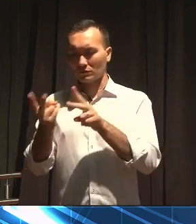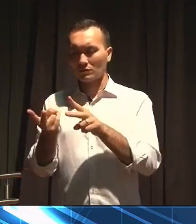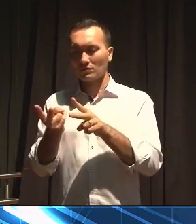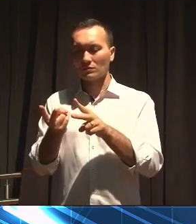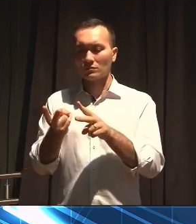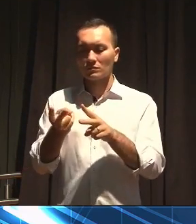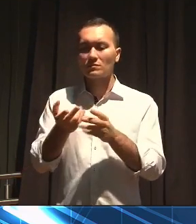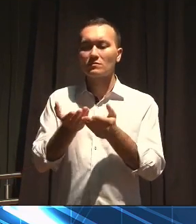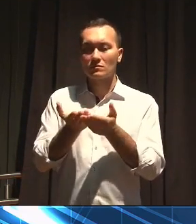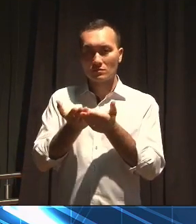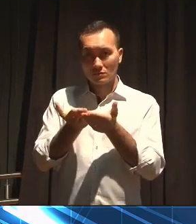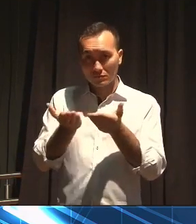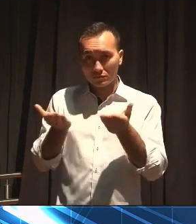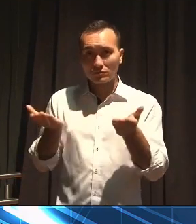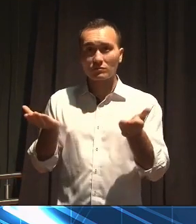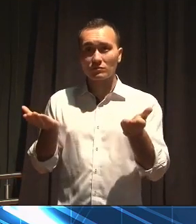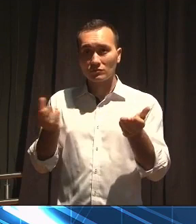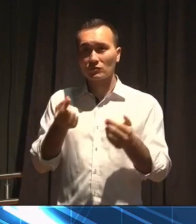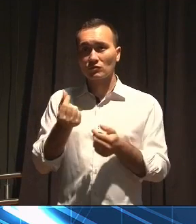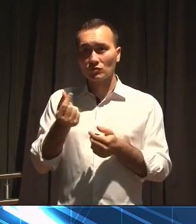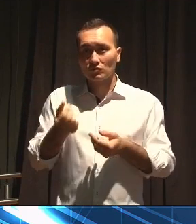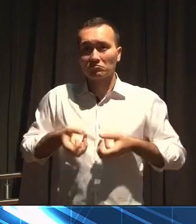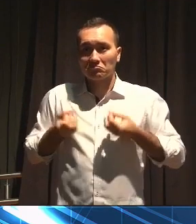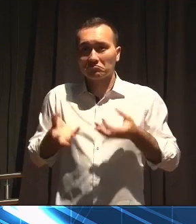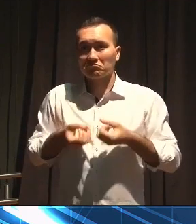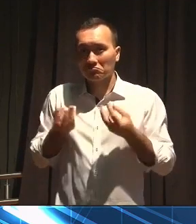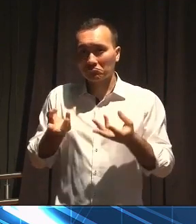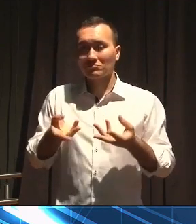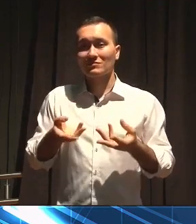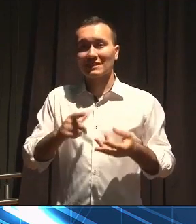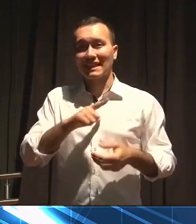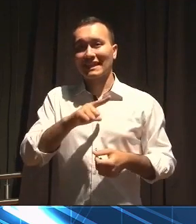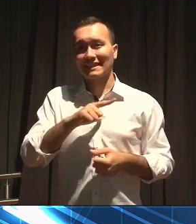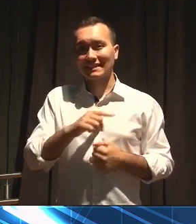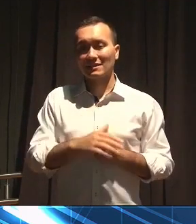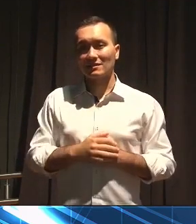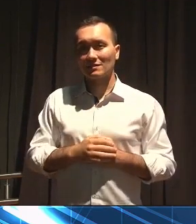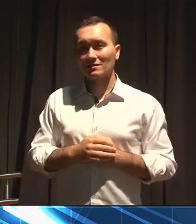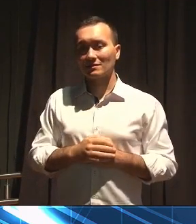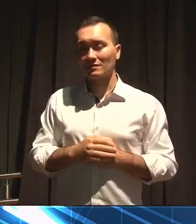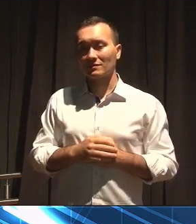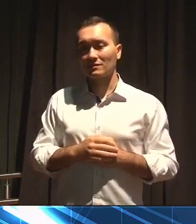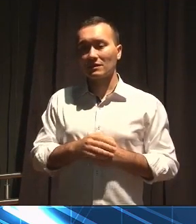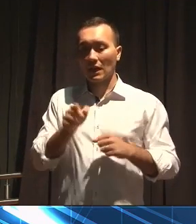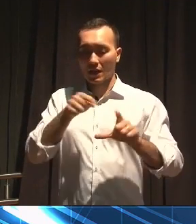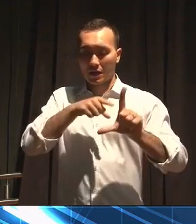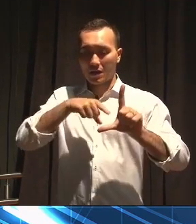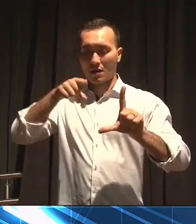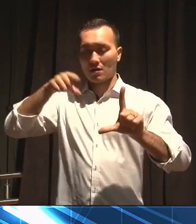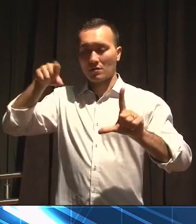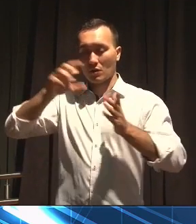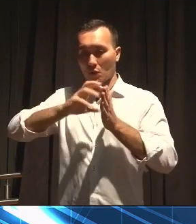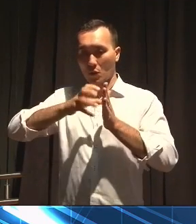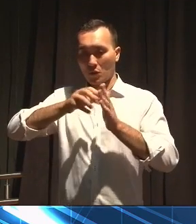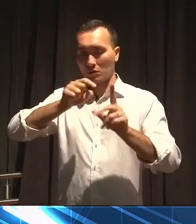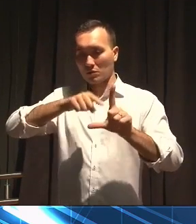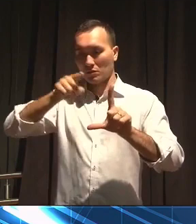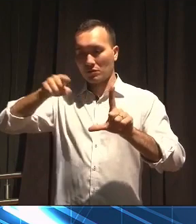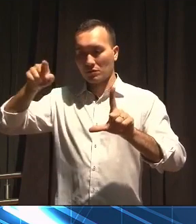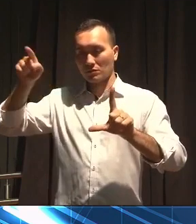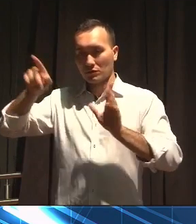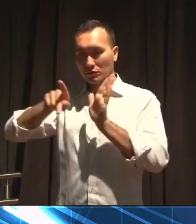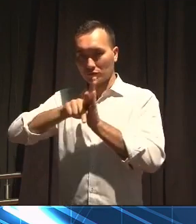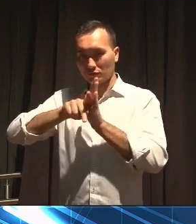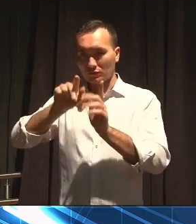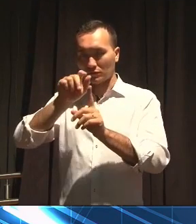é um custo bem declarado ali que aparece dentro da AWS e é um custo que tu acaba jogando de um lado para o outro o dado e